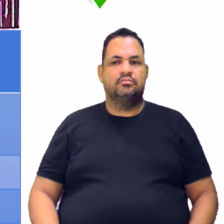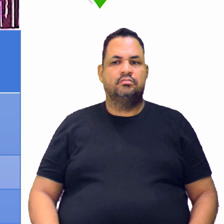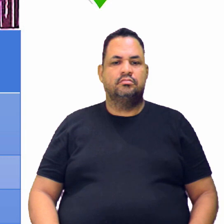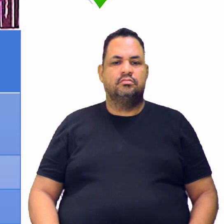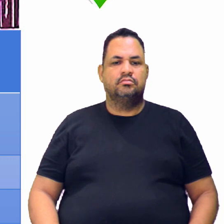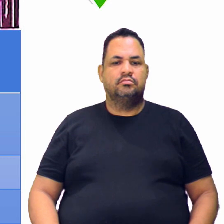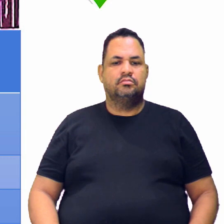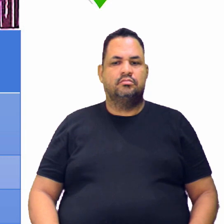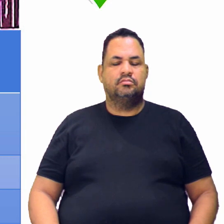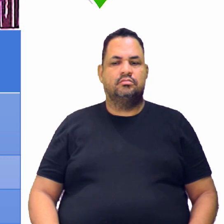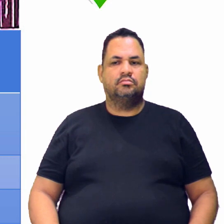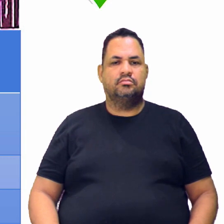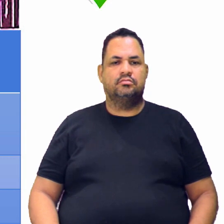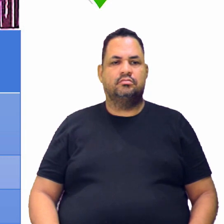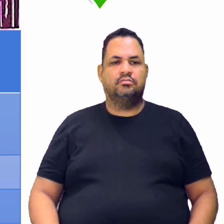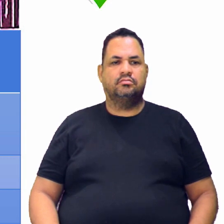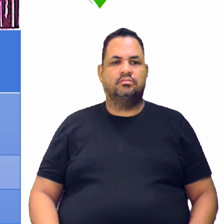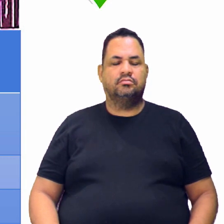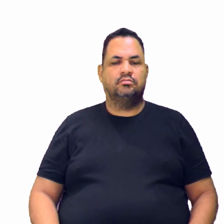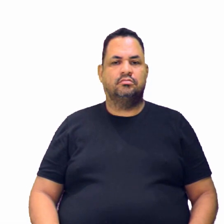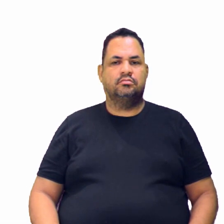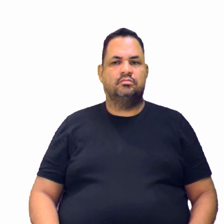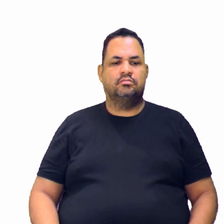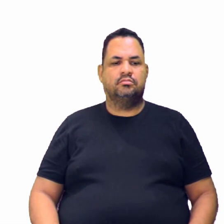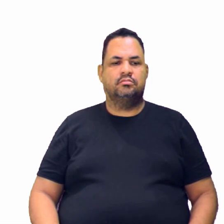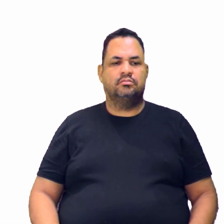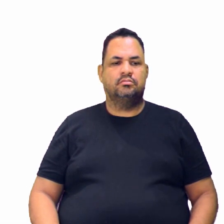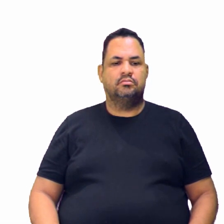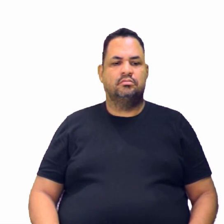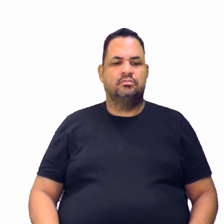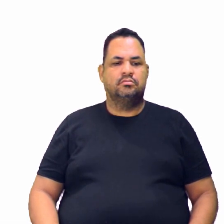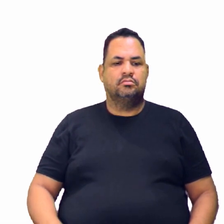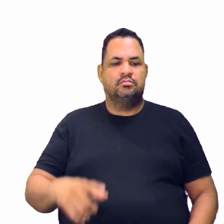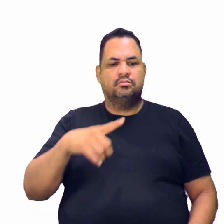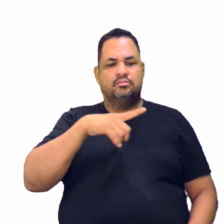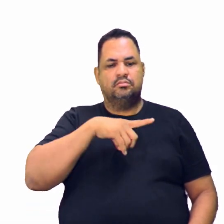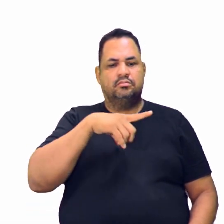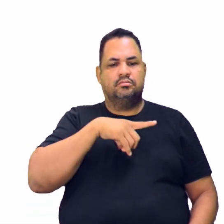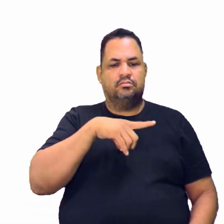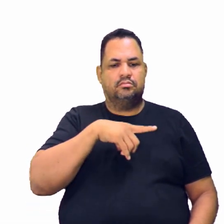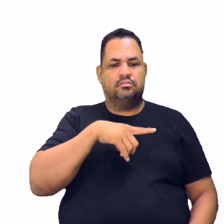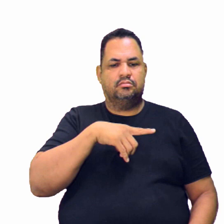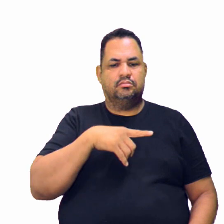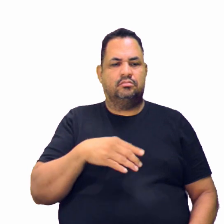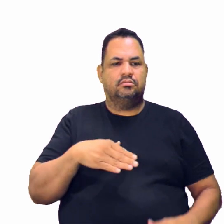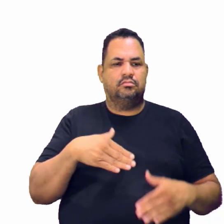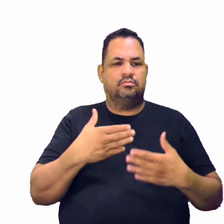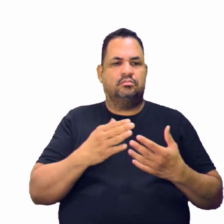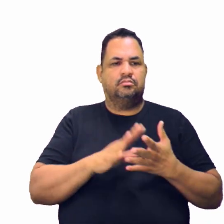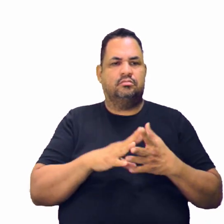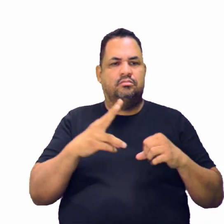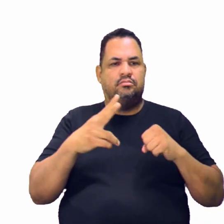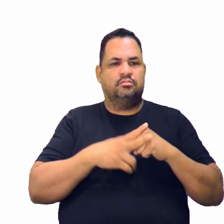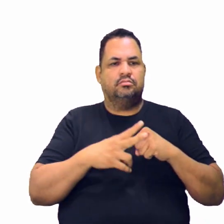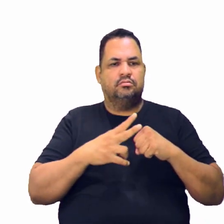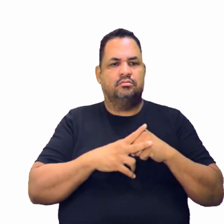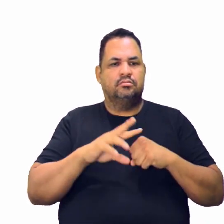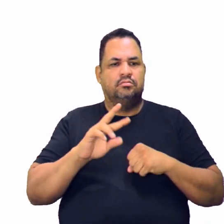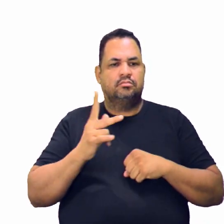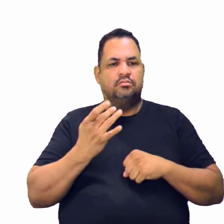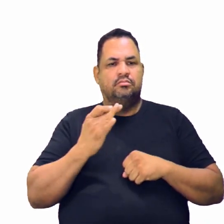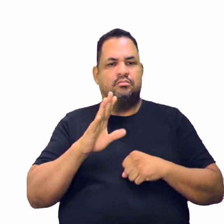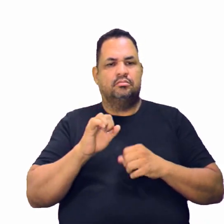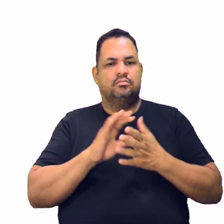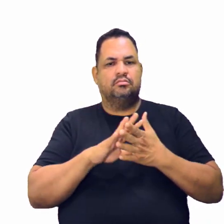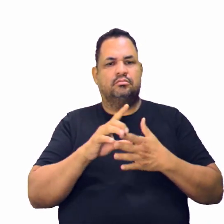lá, então. Nós temos mais um pouquinho aqui, ó. Com o verbo haver no